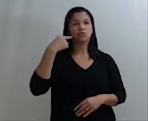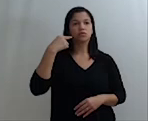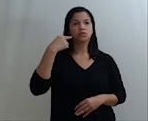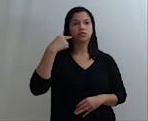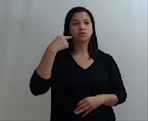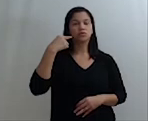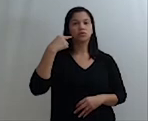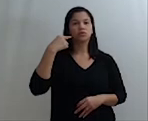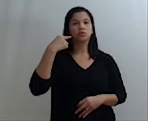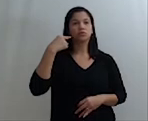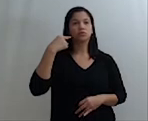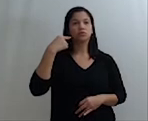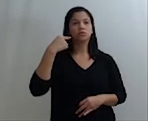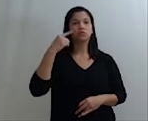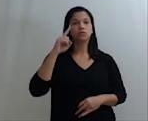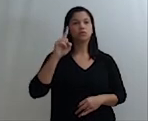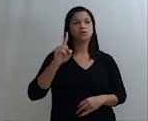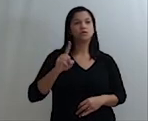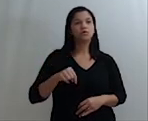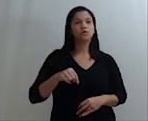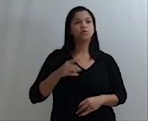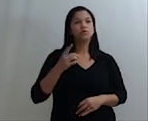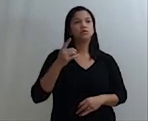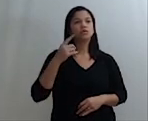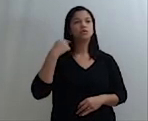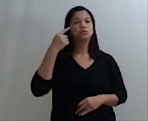adamec Dr Rafael